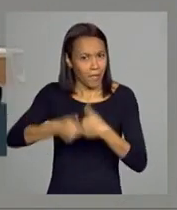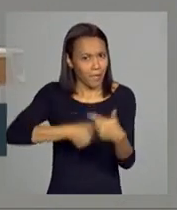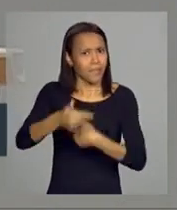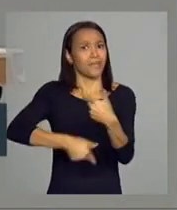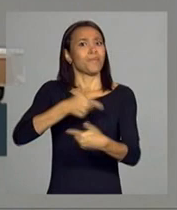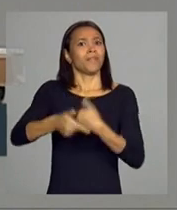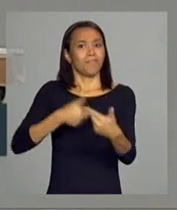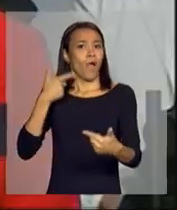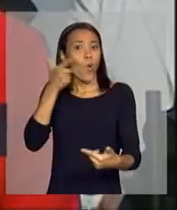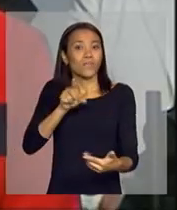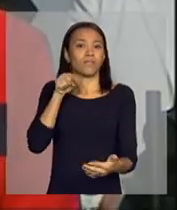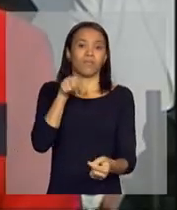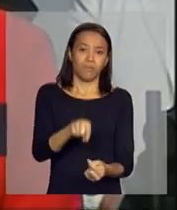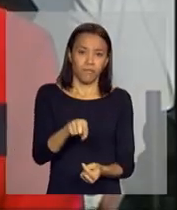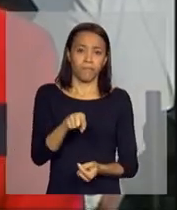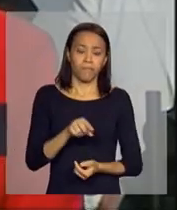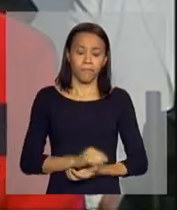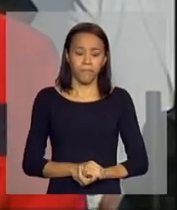isso.